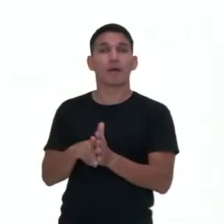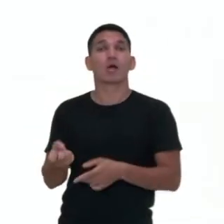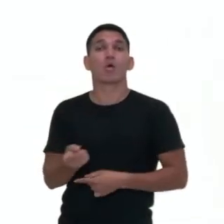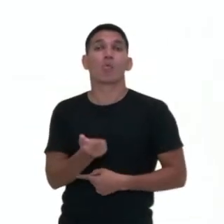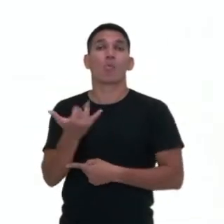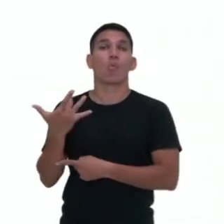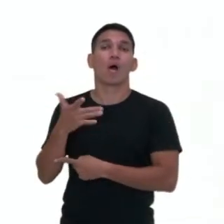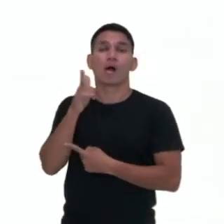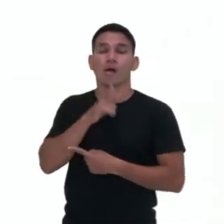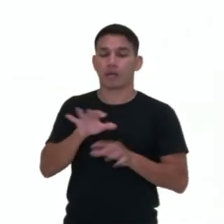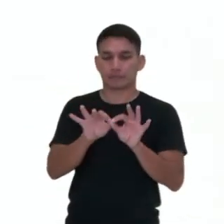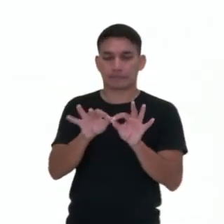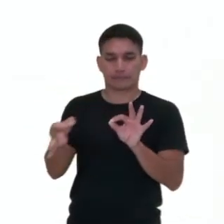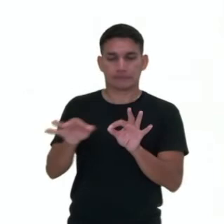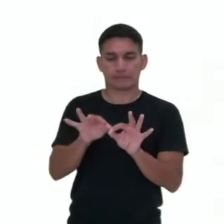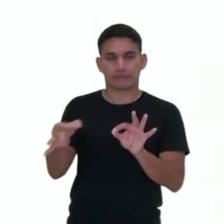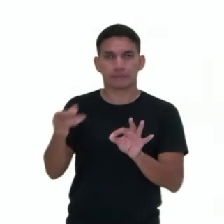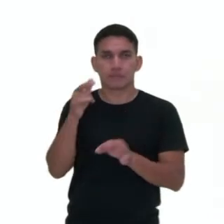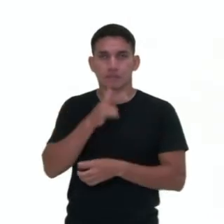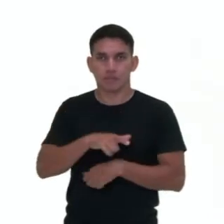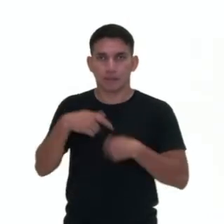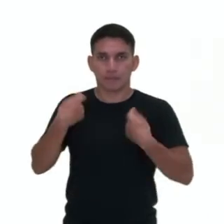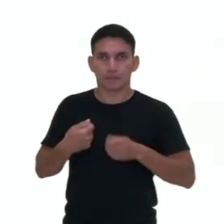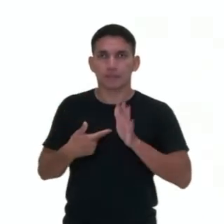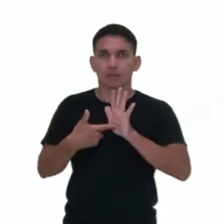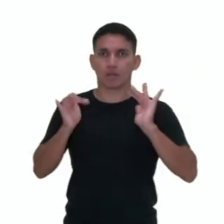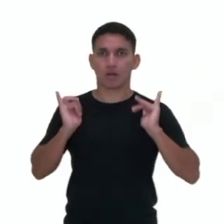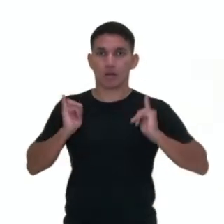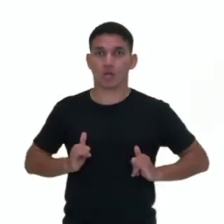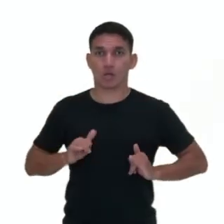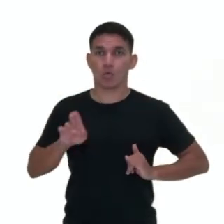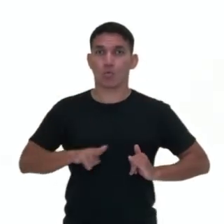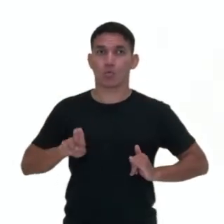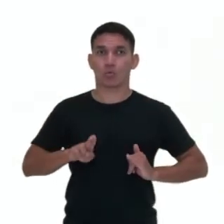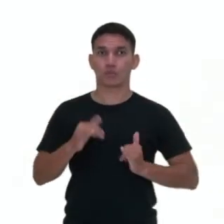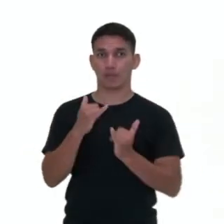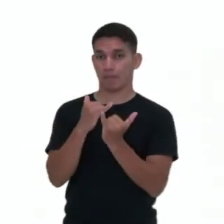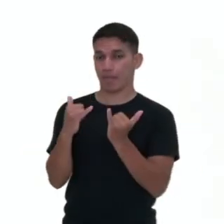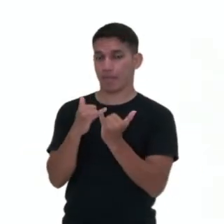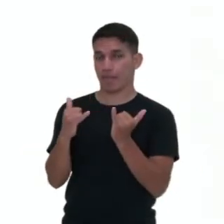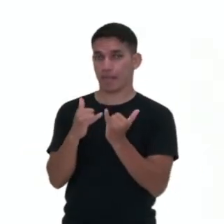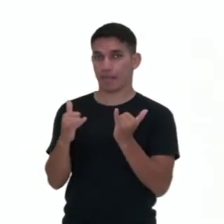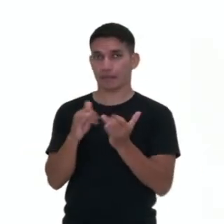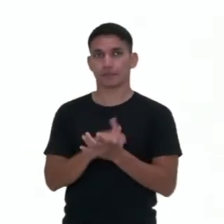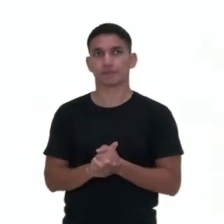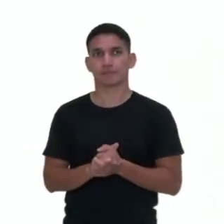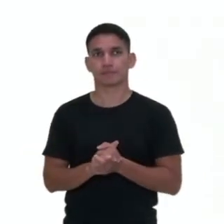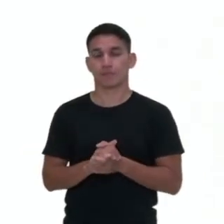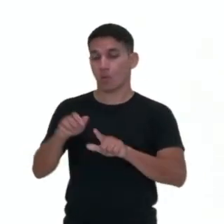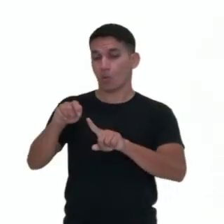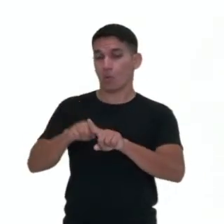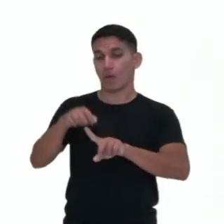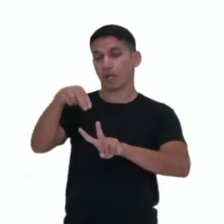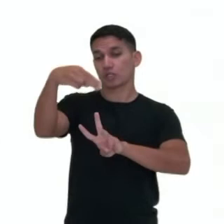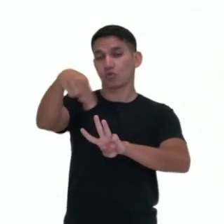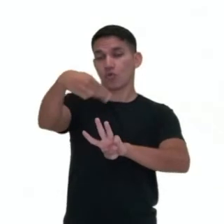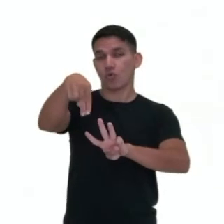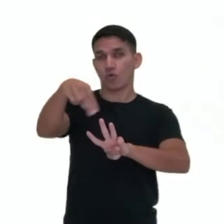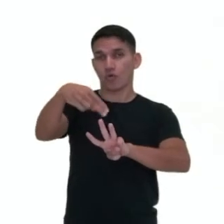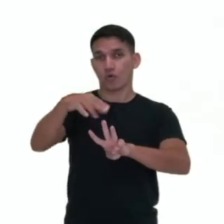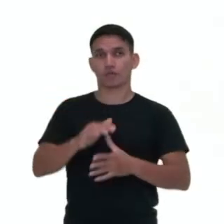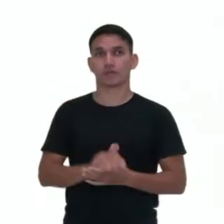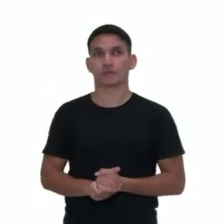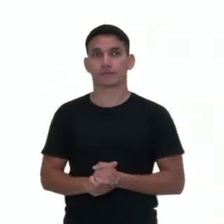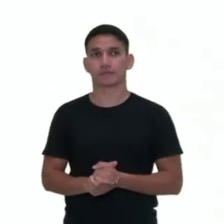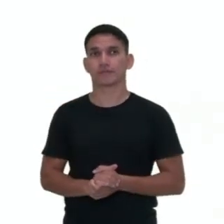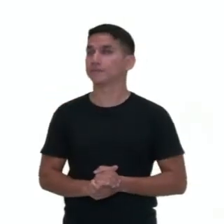quantidade de zíperes nas mochilas médias, pessoal, no mês de novembro, mochila média no mês